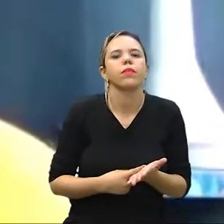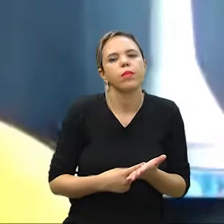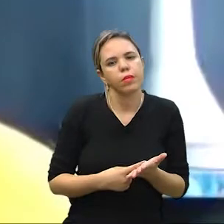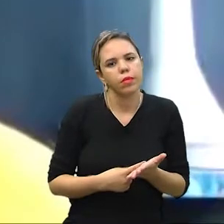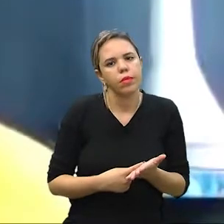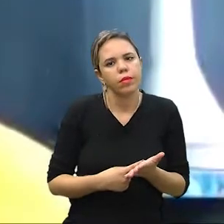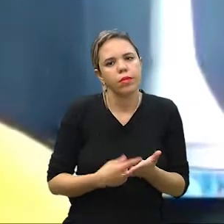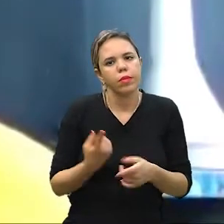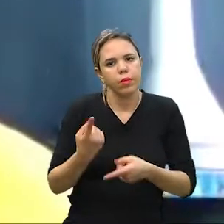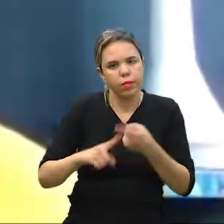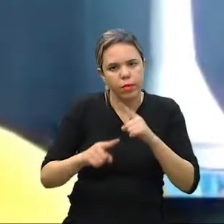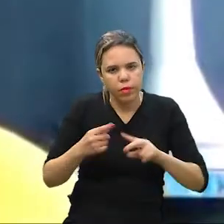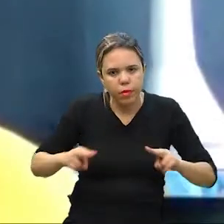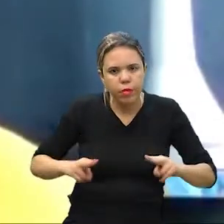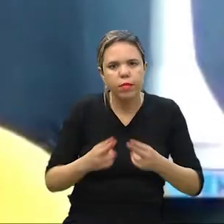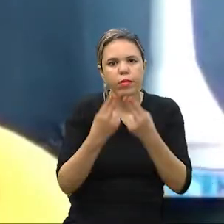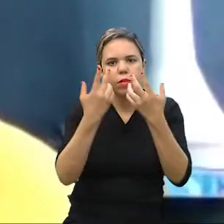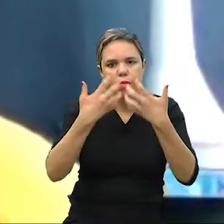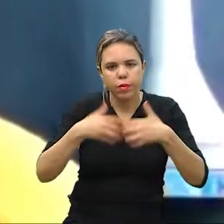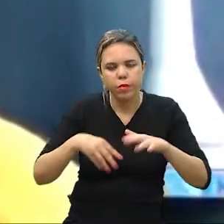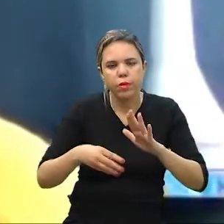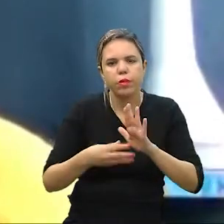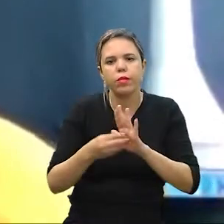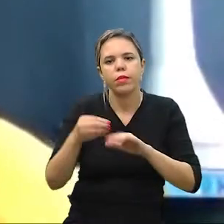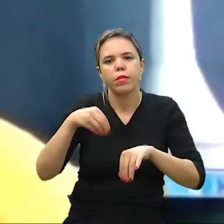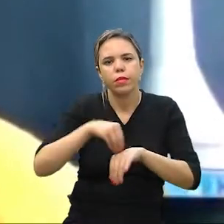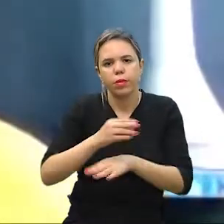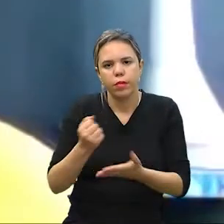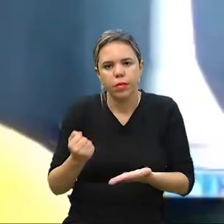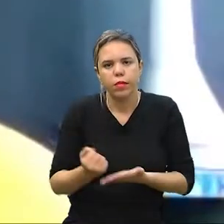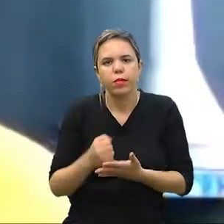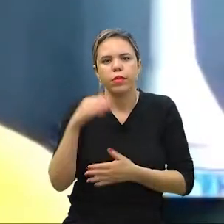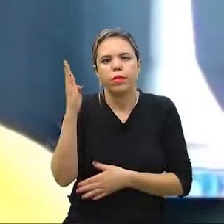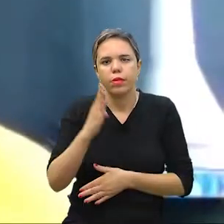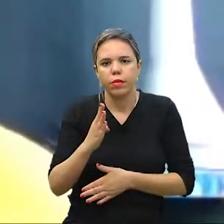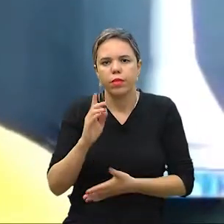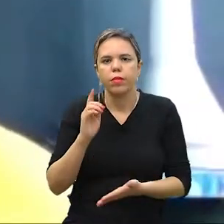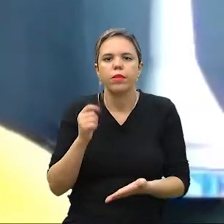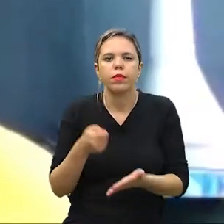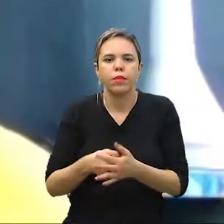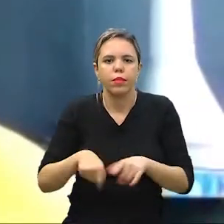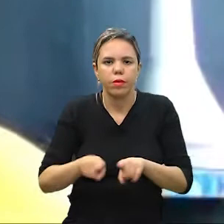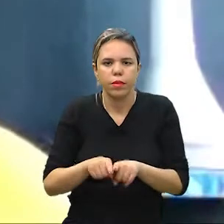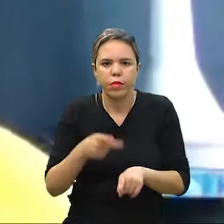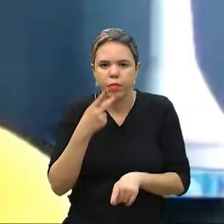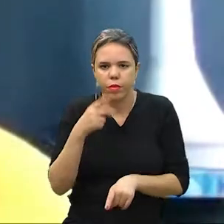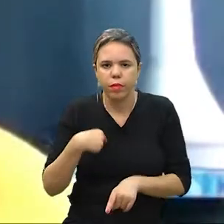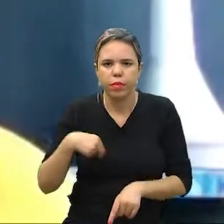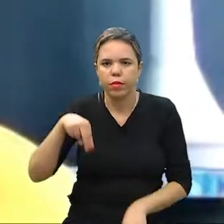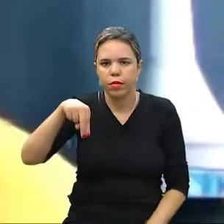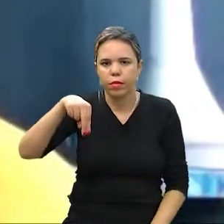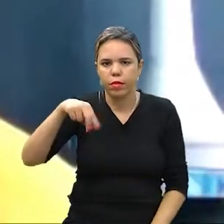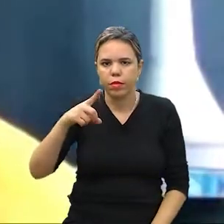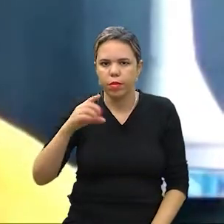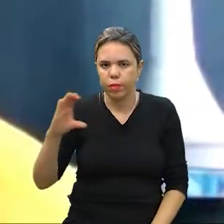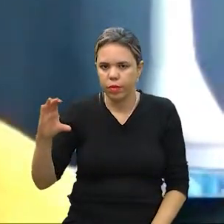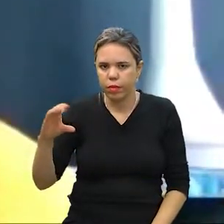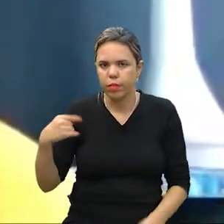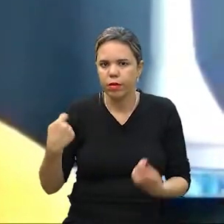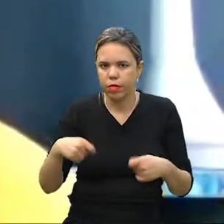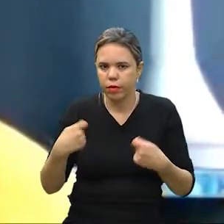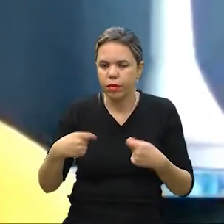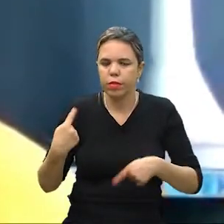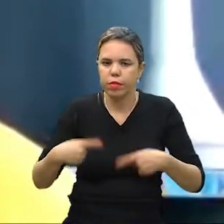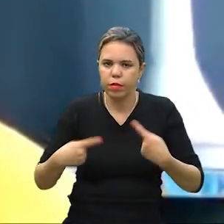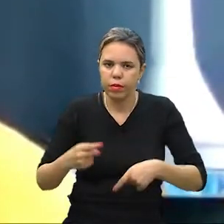com o Acordo de Paris, que se reflete na contribuição nacionalmente determinada, que nós chamamos de NDC, e a gente precisa